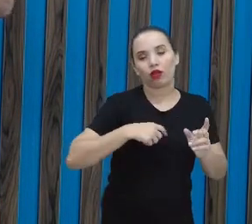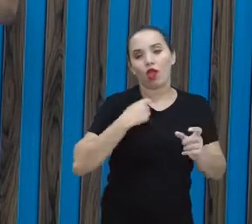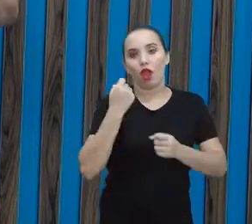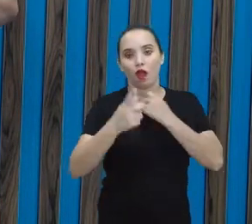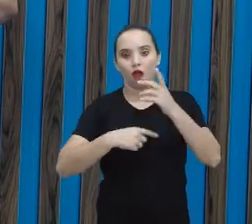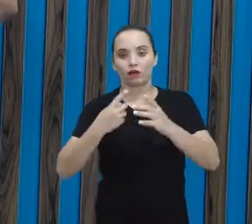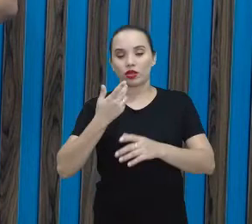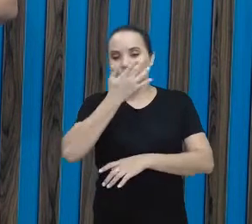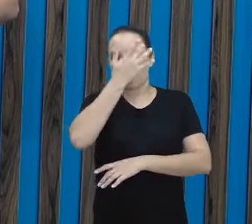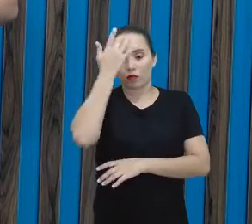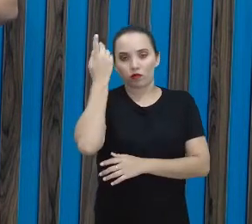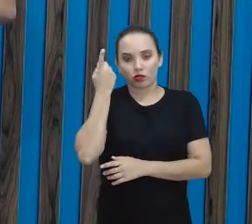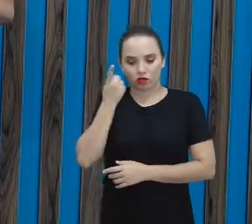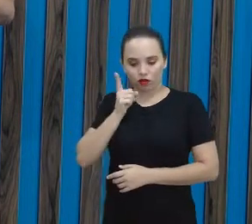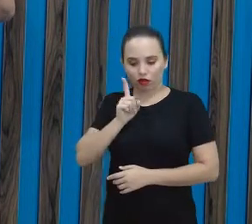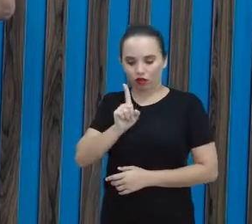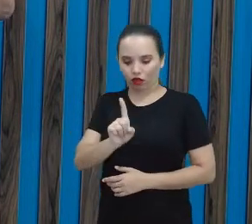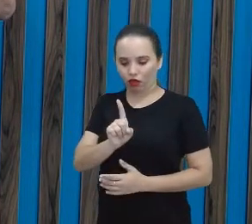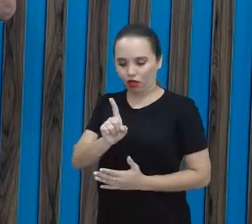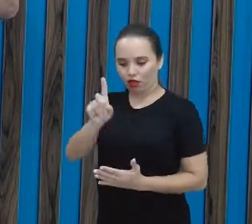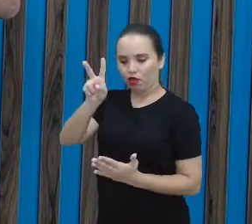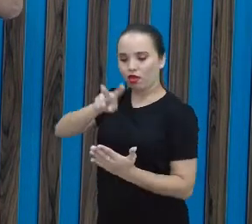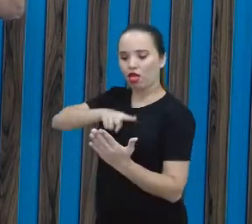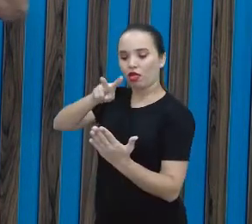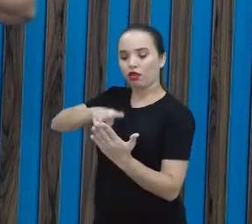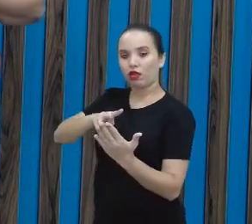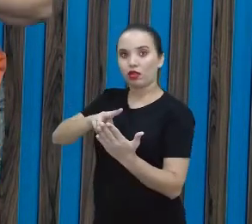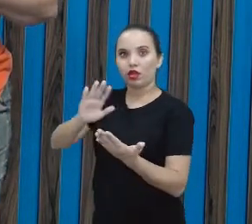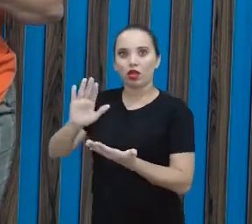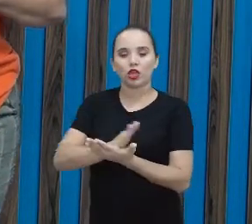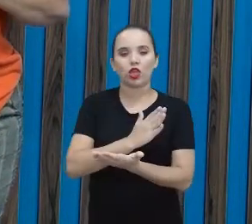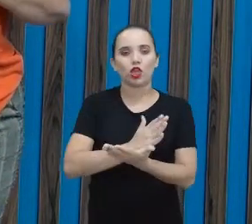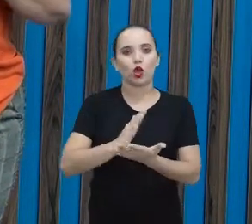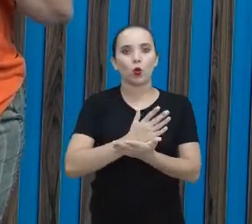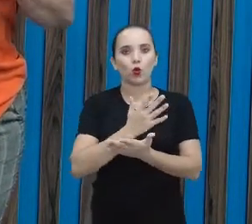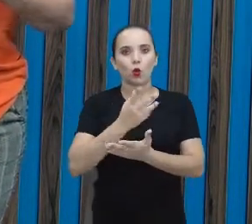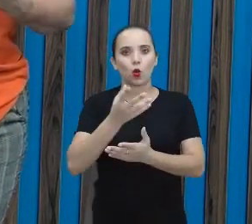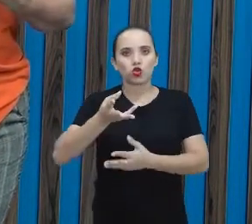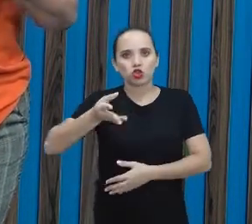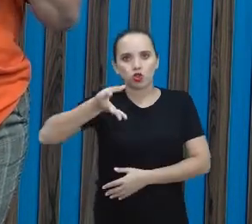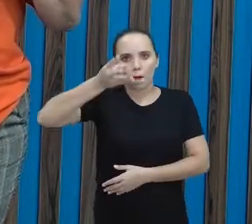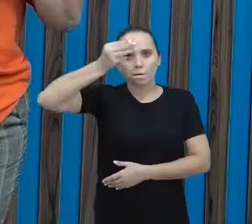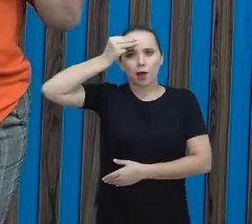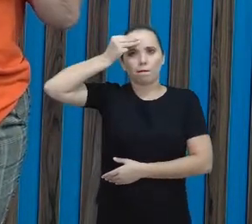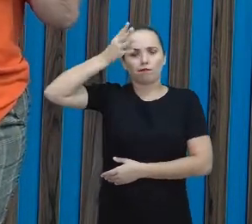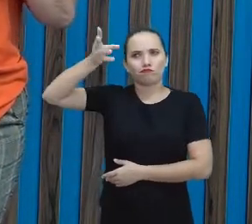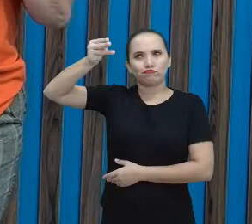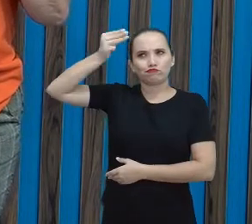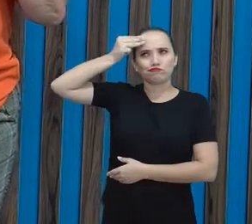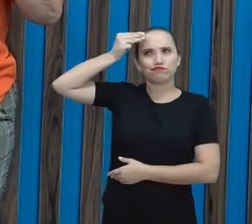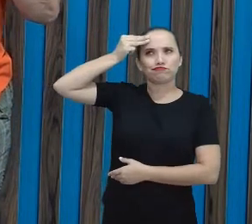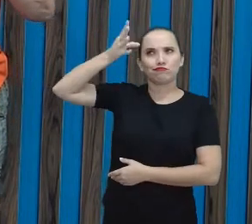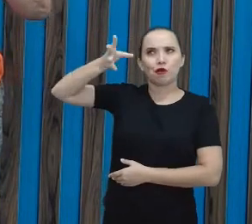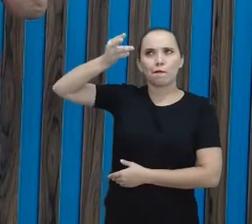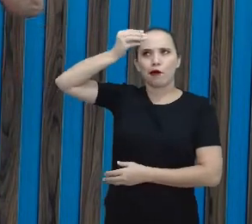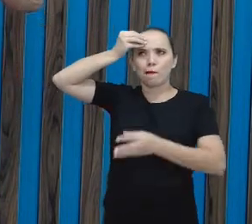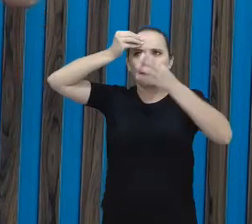para os outros que não sabiam, e muitos decoravam os cordéis. Então, essas histórias, elas tinham muito